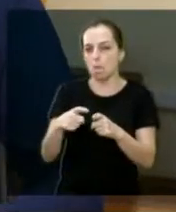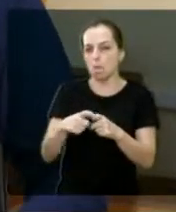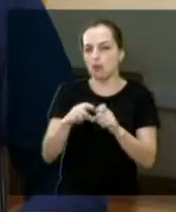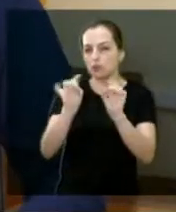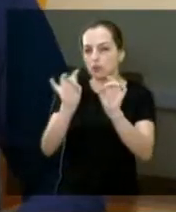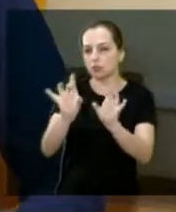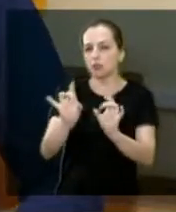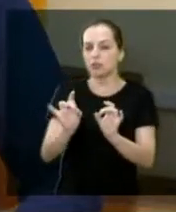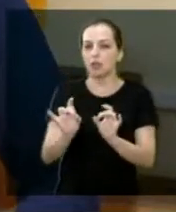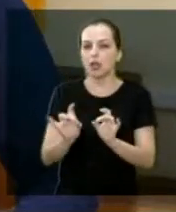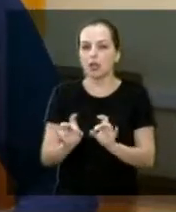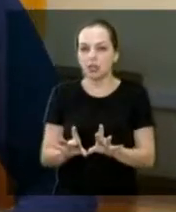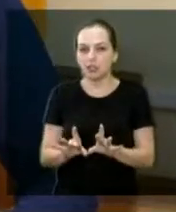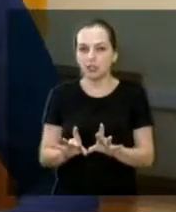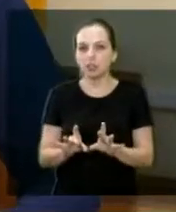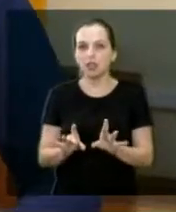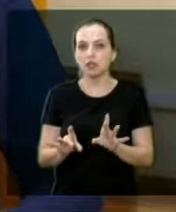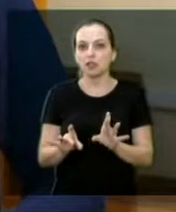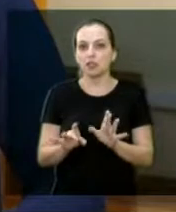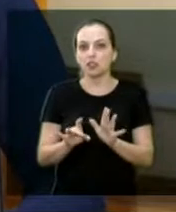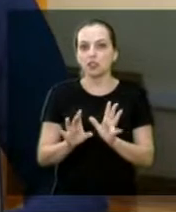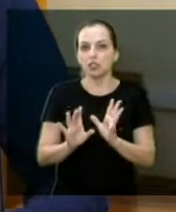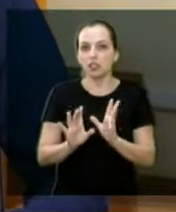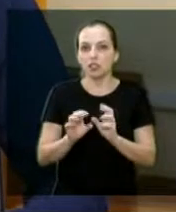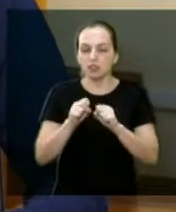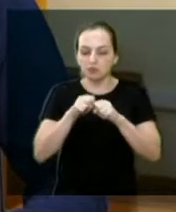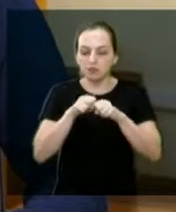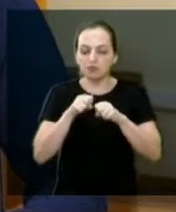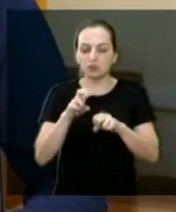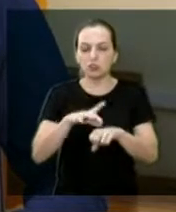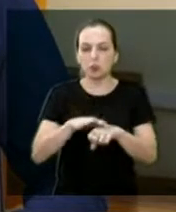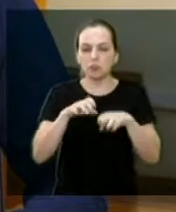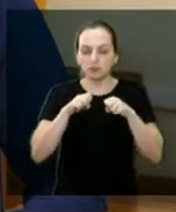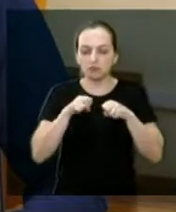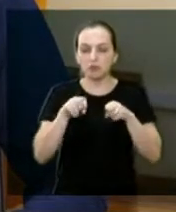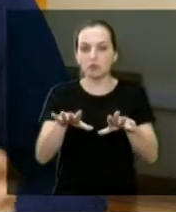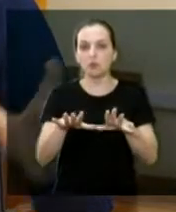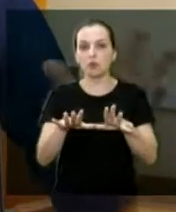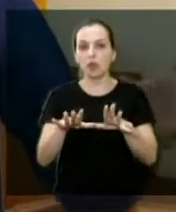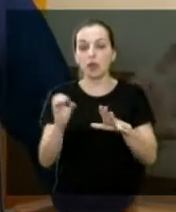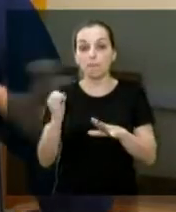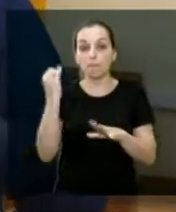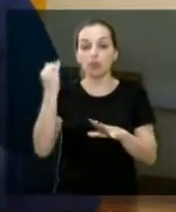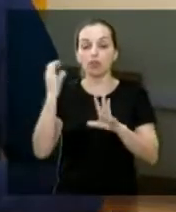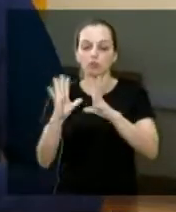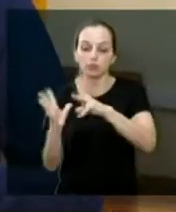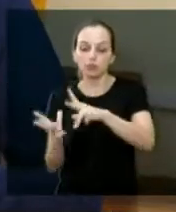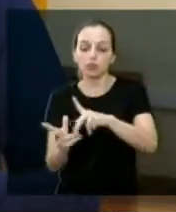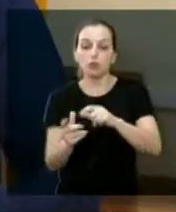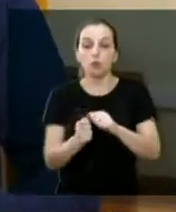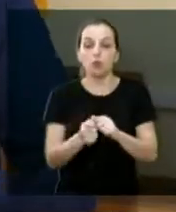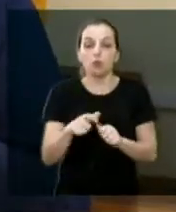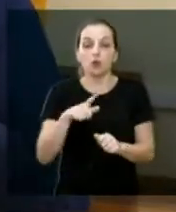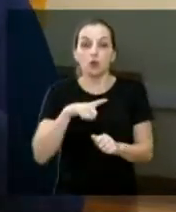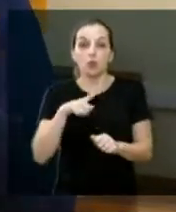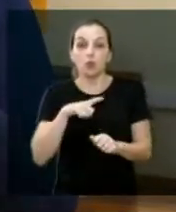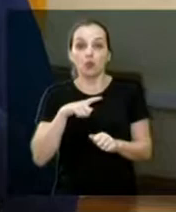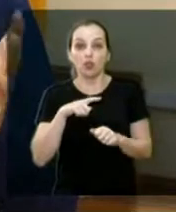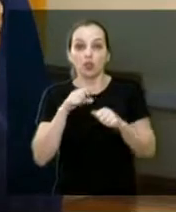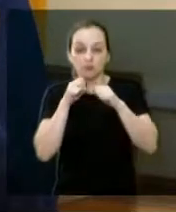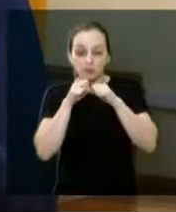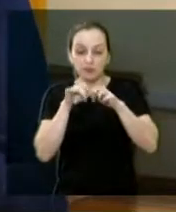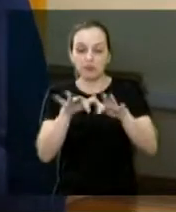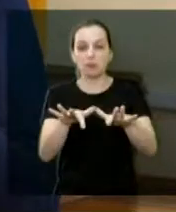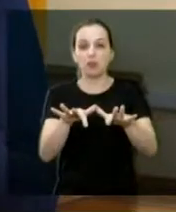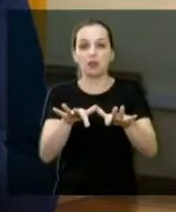mais considerados no mundo, e está aqui para, como está tendo uma epidemia de ratos no Brasil, ele veio para calcular mais